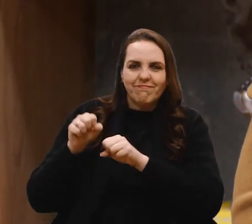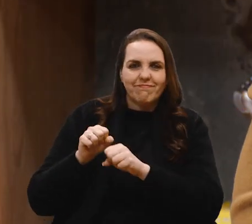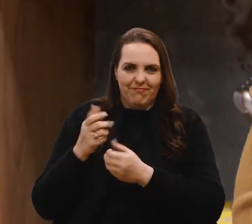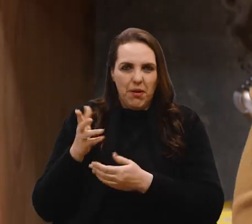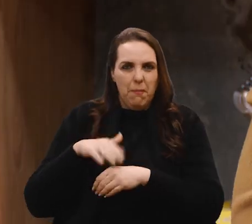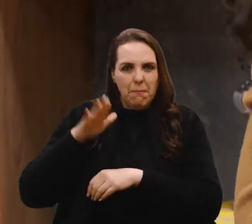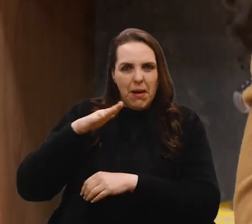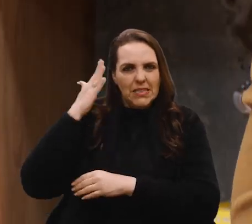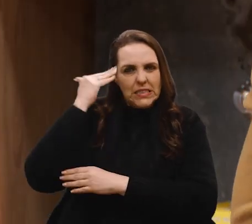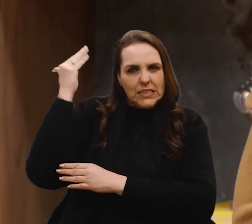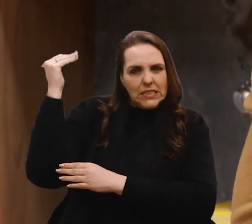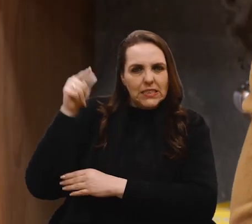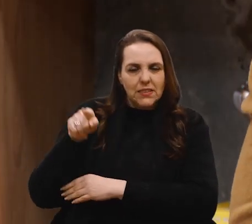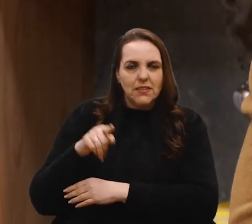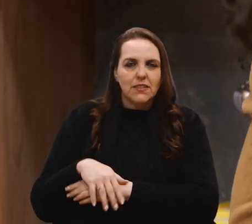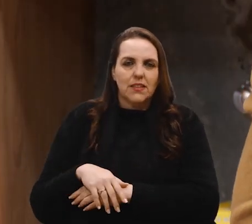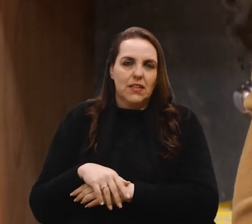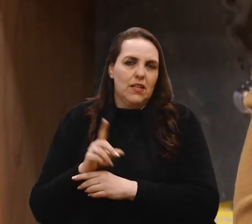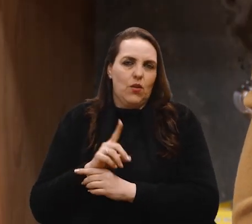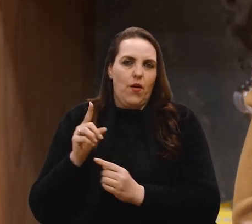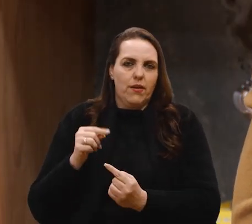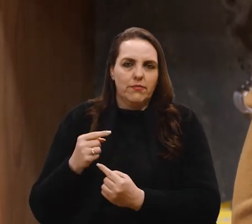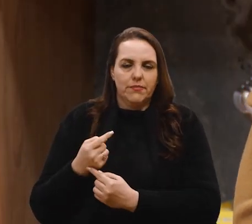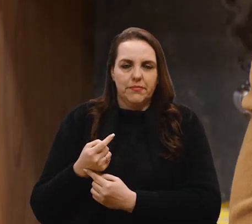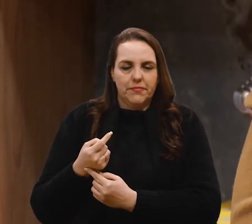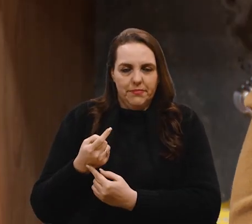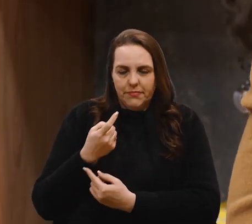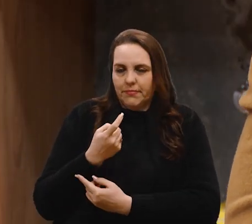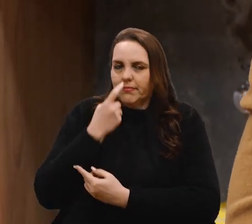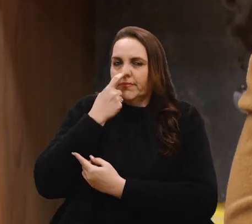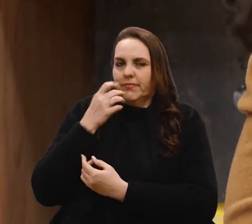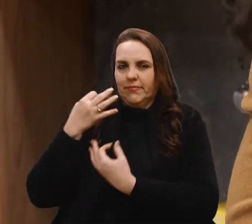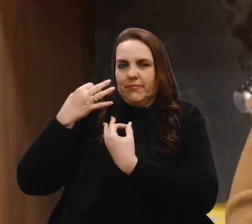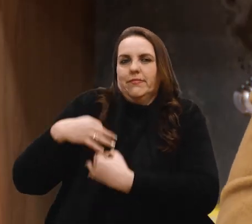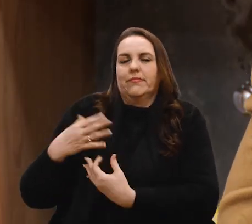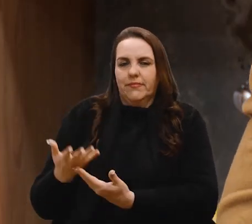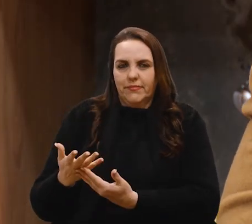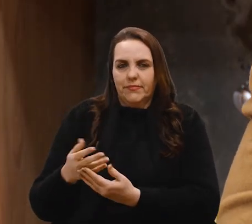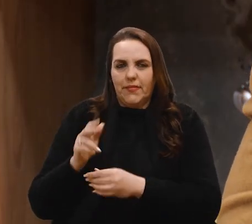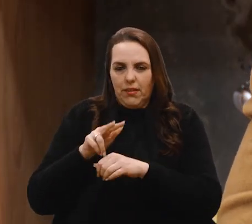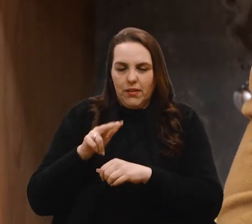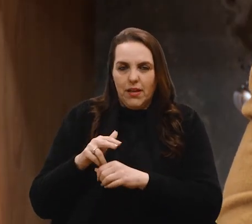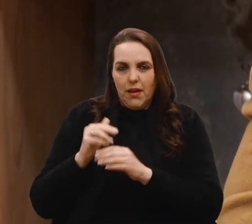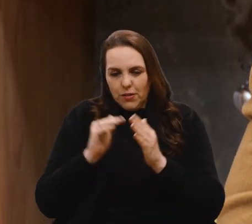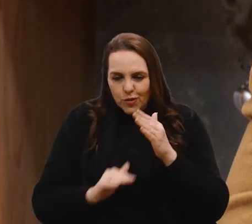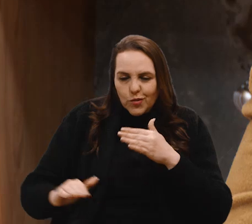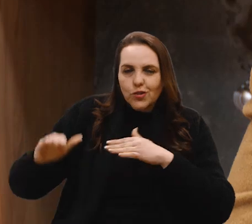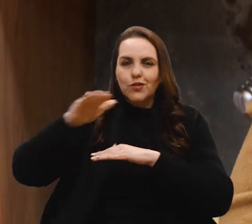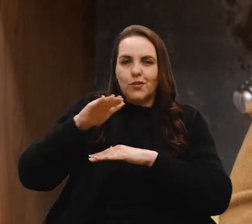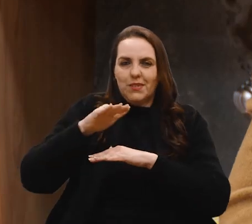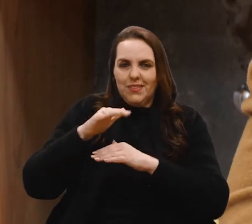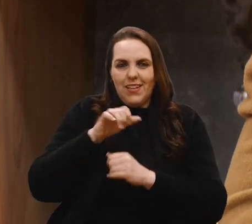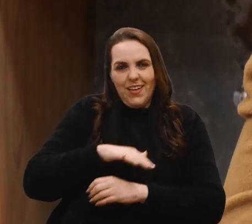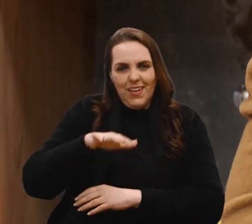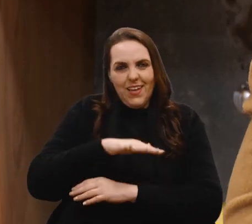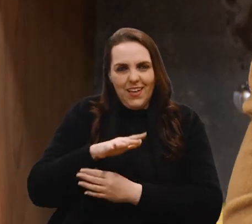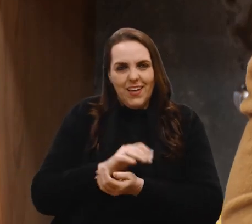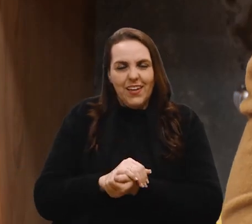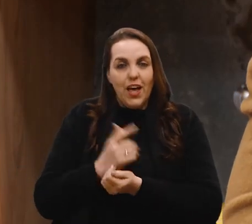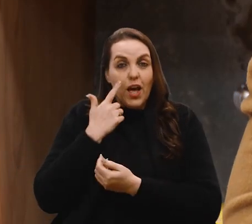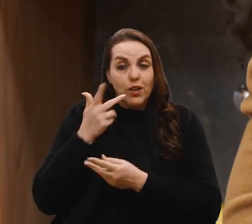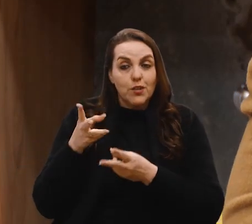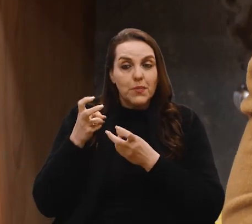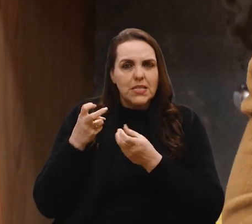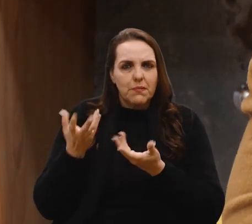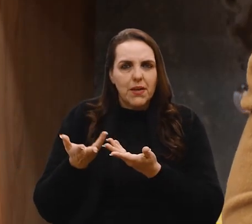Não necessariamente que tenham a identificação, mas que também, né, se sobressaem em alguma área. Então, aí a gente vê o